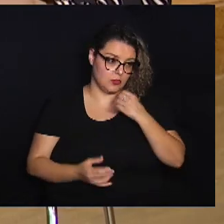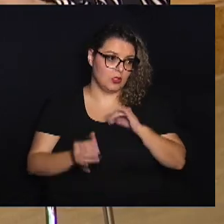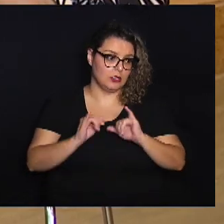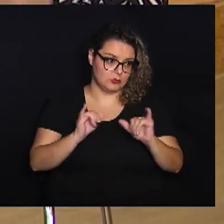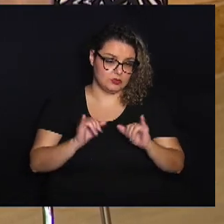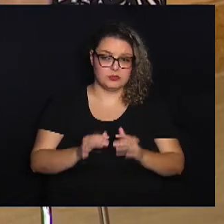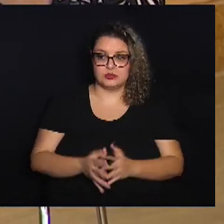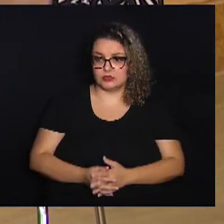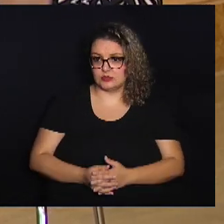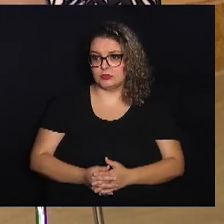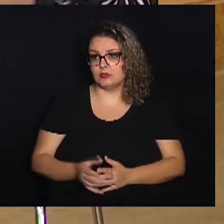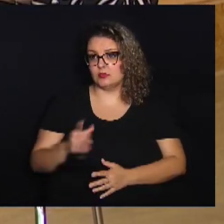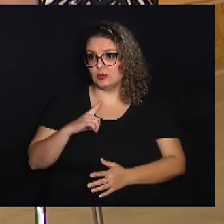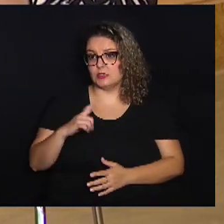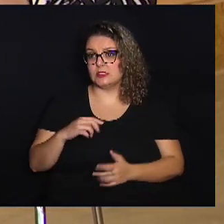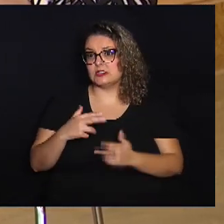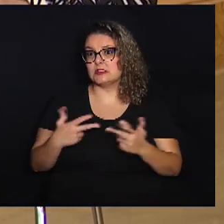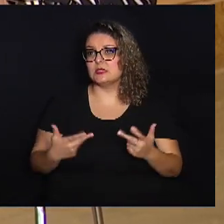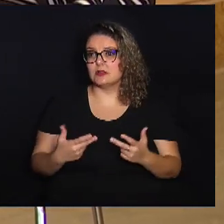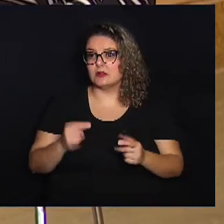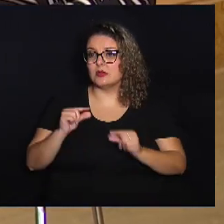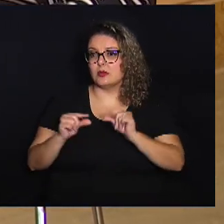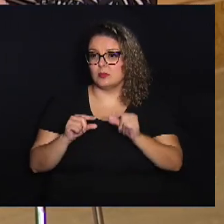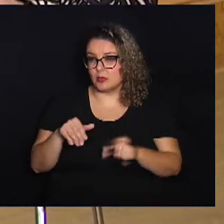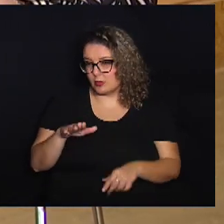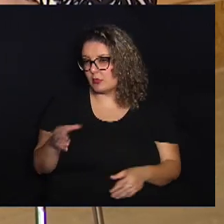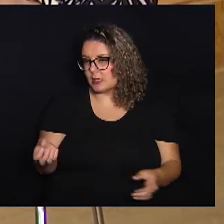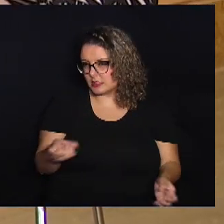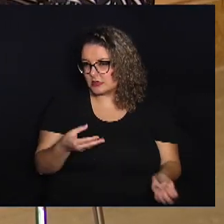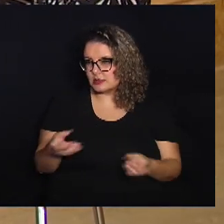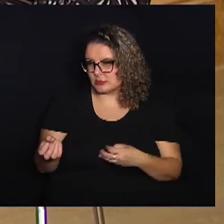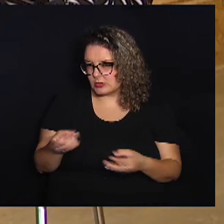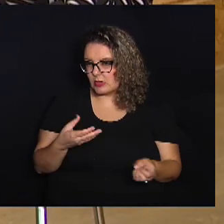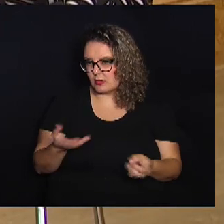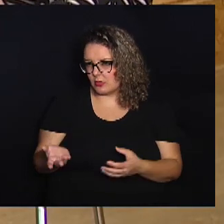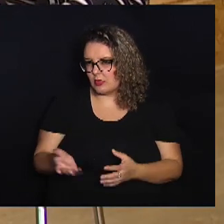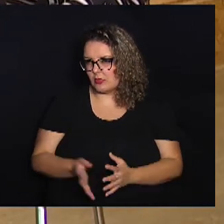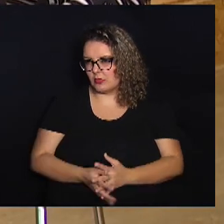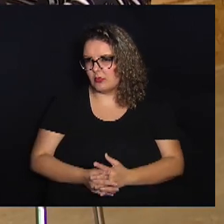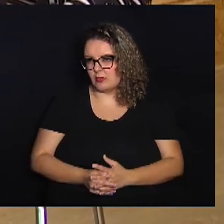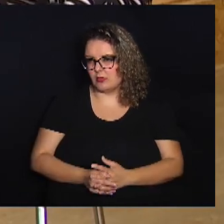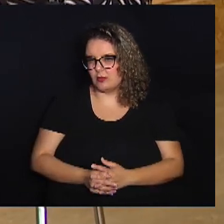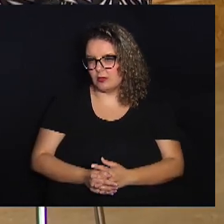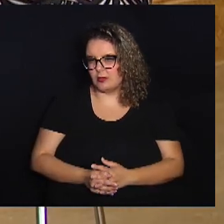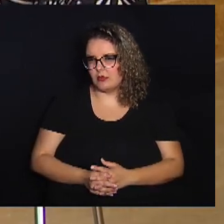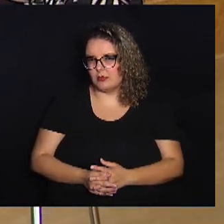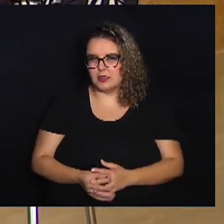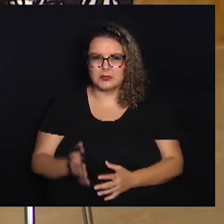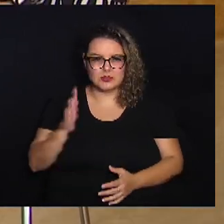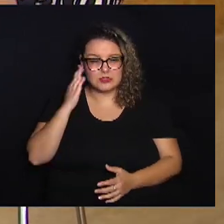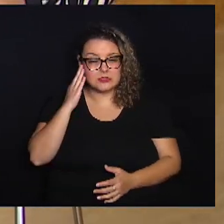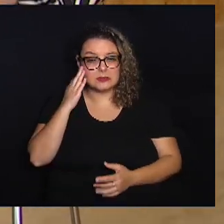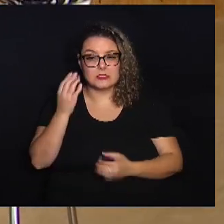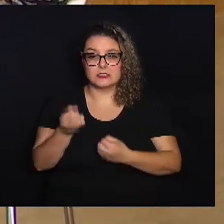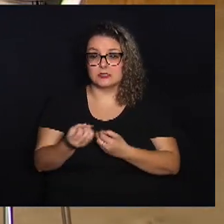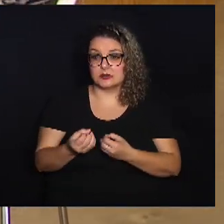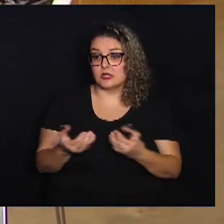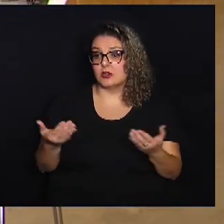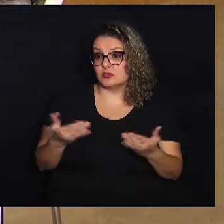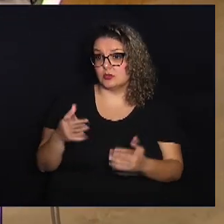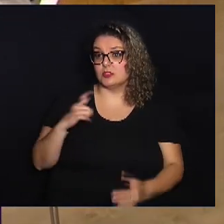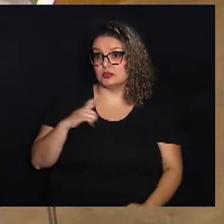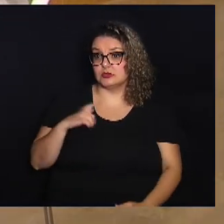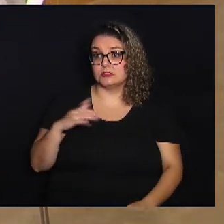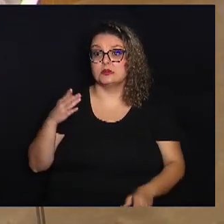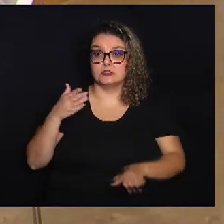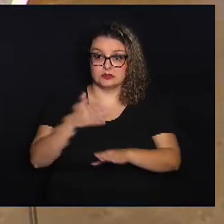por ser essa coisa um pouco mais nova, né, da gente conseguir entender esses dados, e hoje a gente tem muito